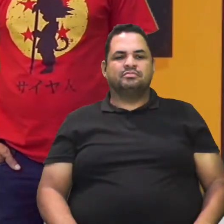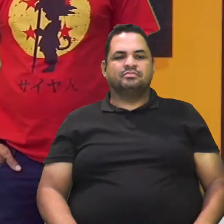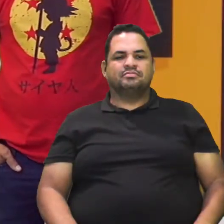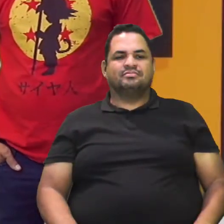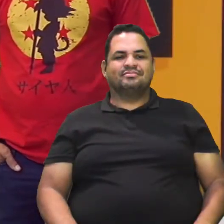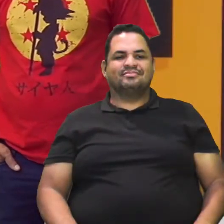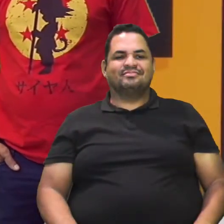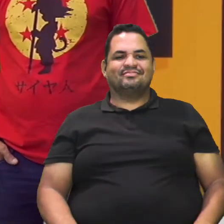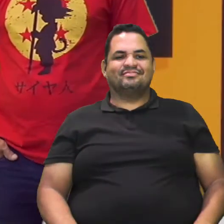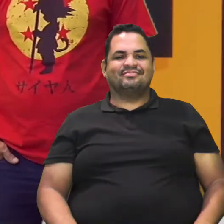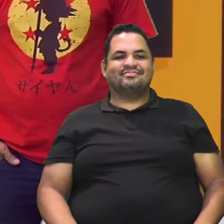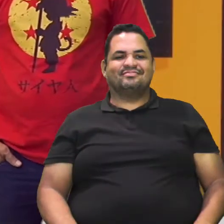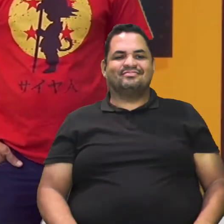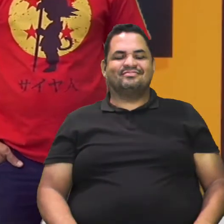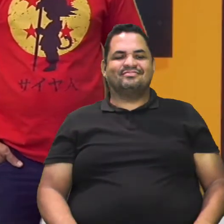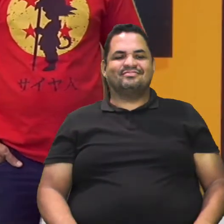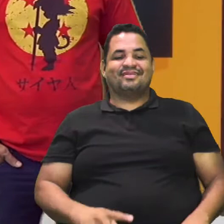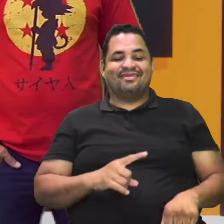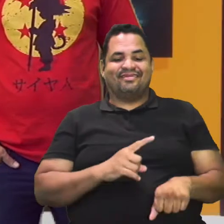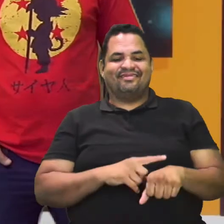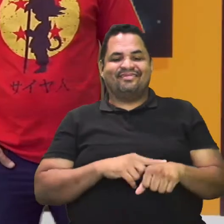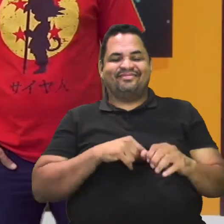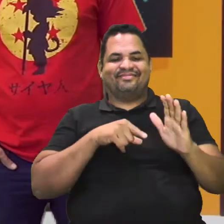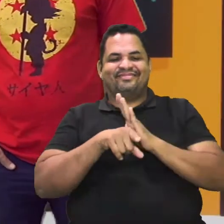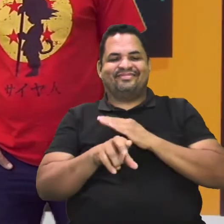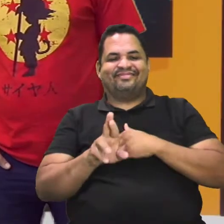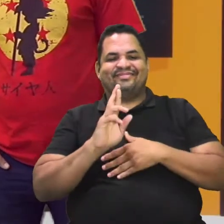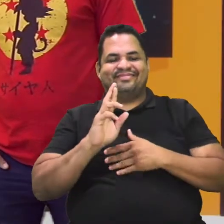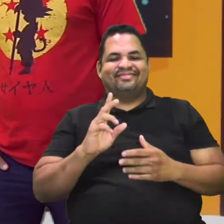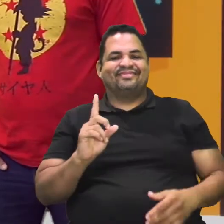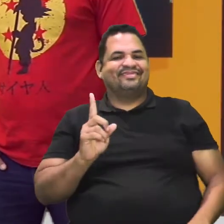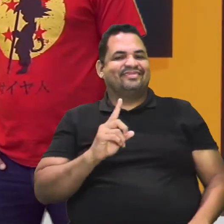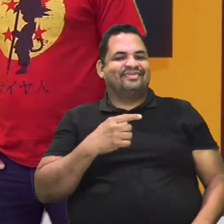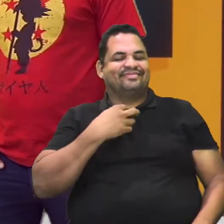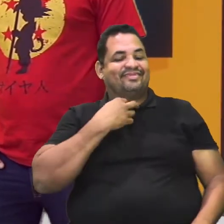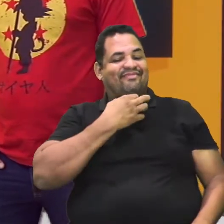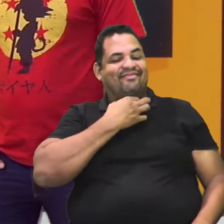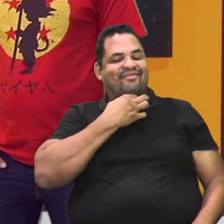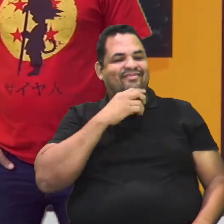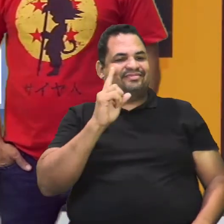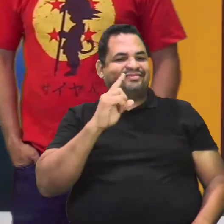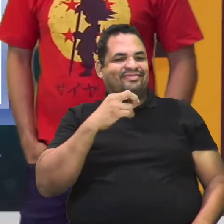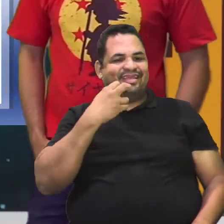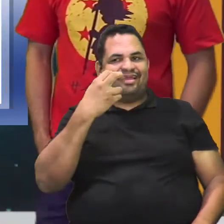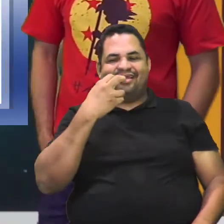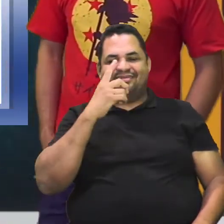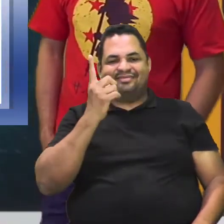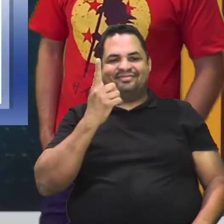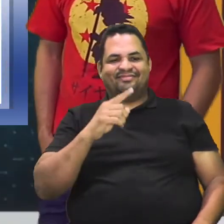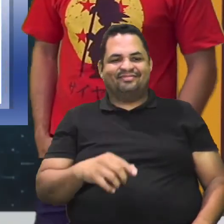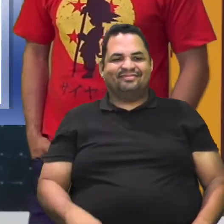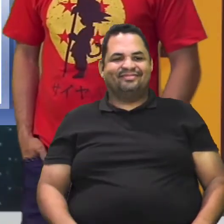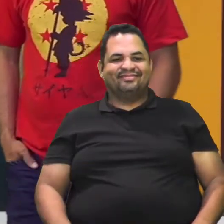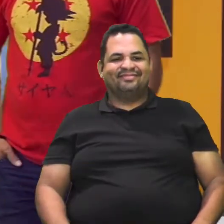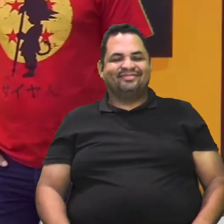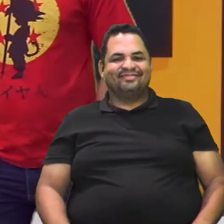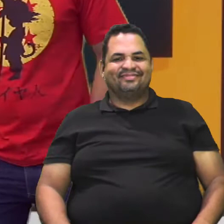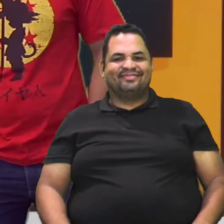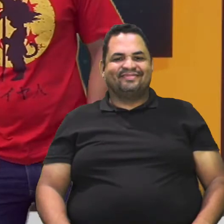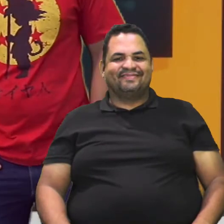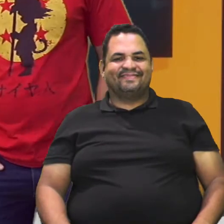Eu adoro a hora do quiz, mas essa voz não é minha, tá? Não? Não, essa não. Não, eu faço